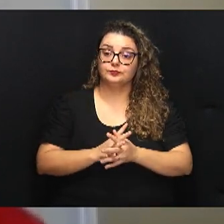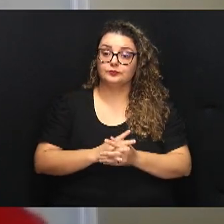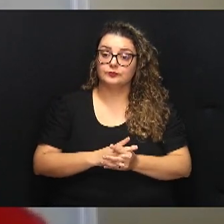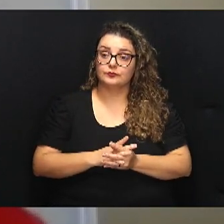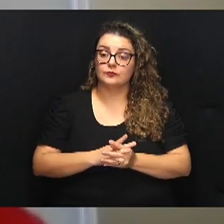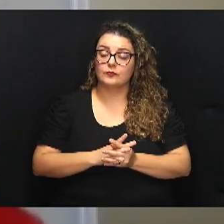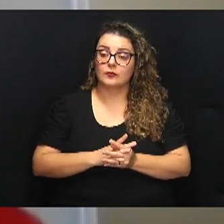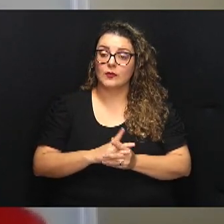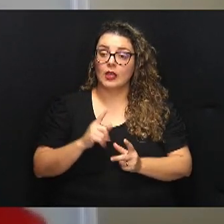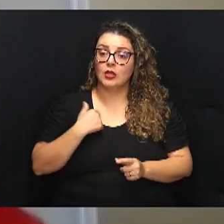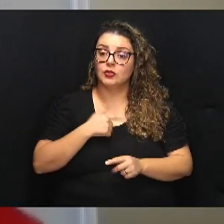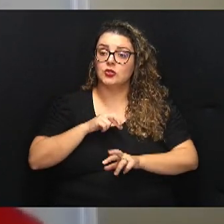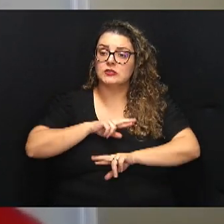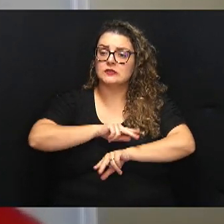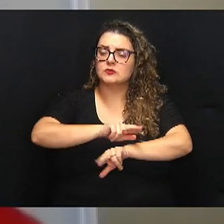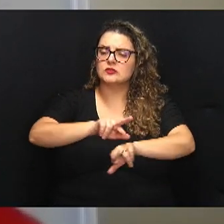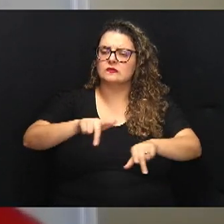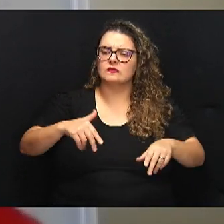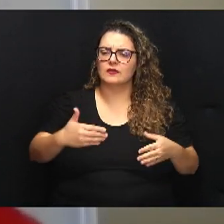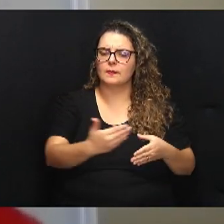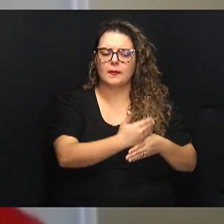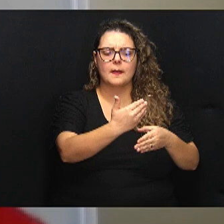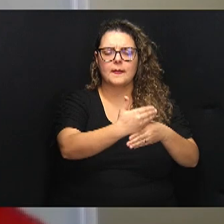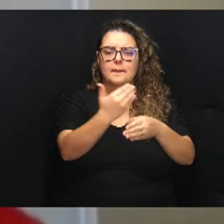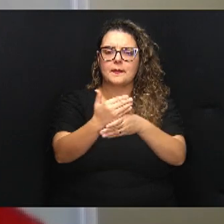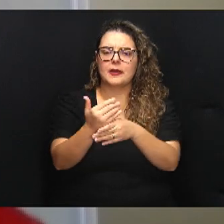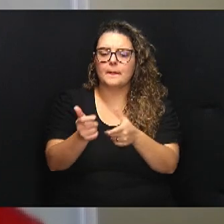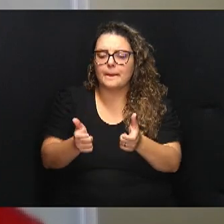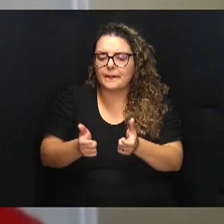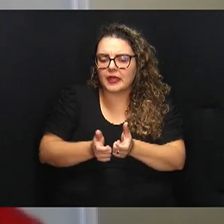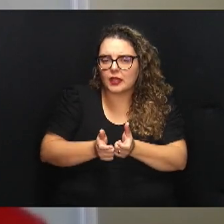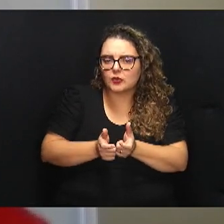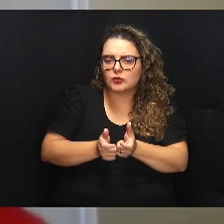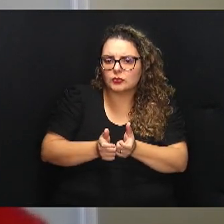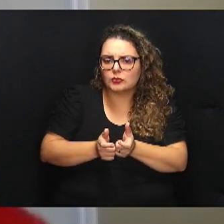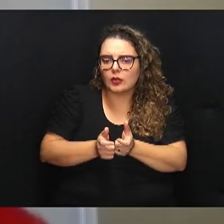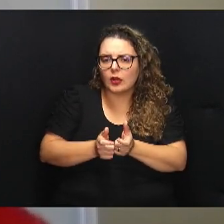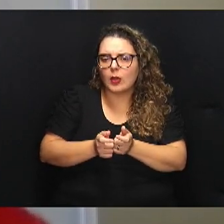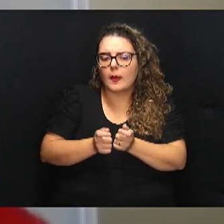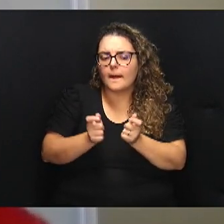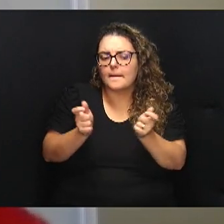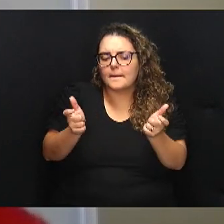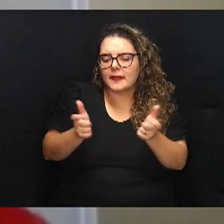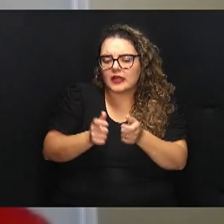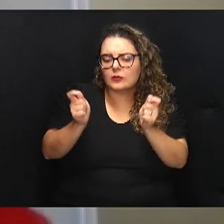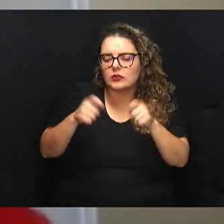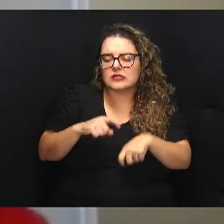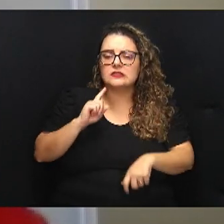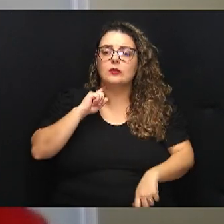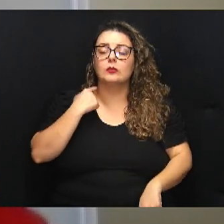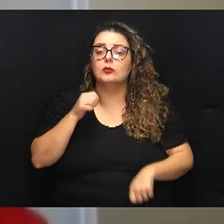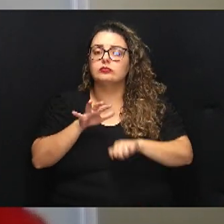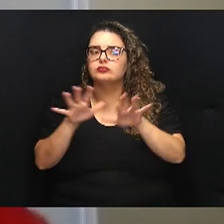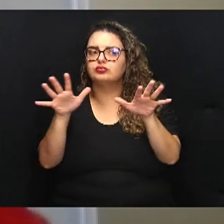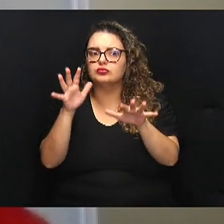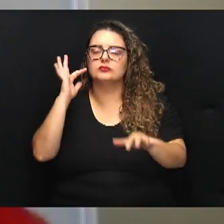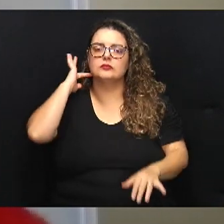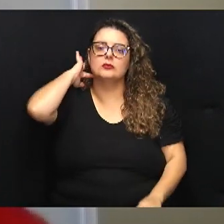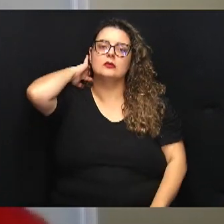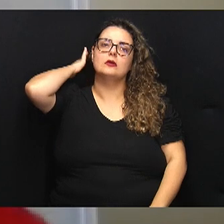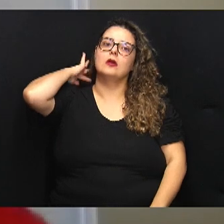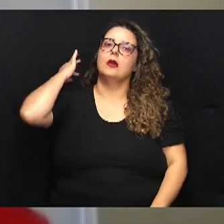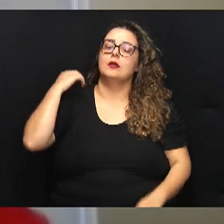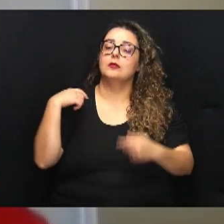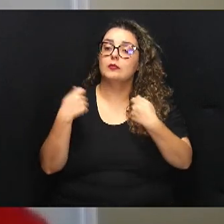Nós temos inúmeros empreendimentos de pequeno porte e pequeno potencial poluidor que demandam